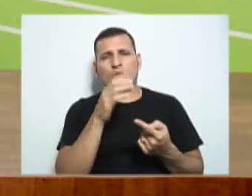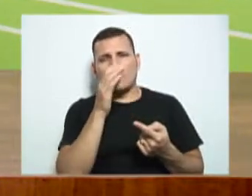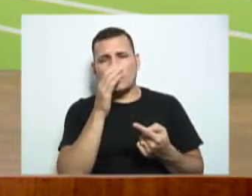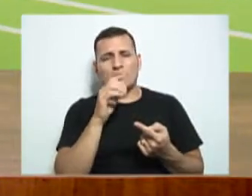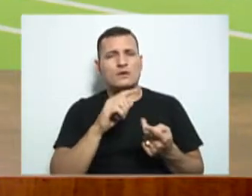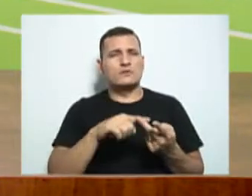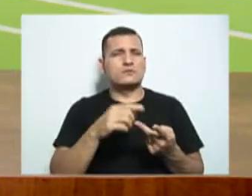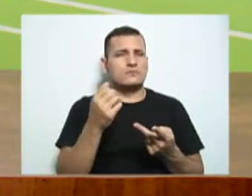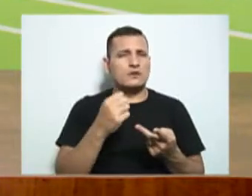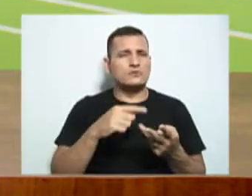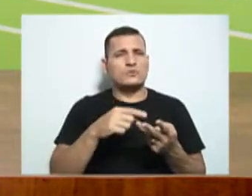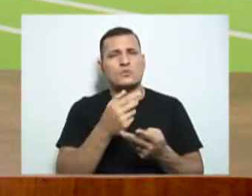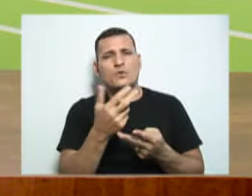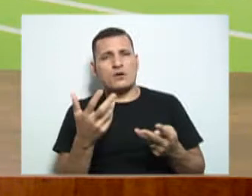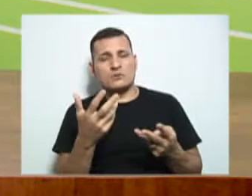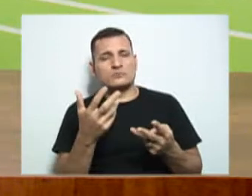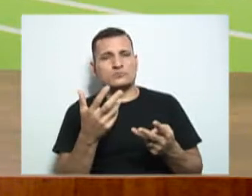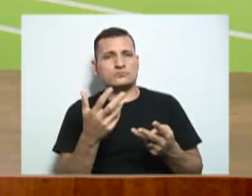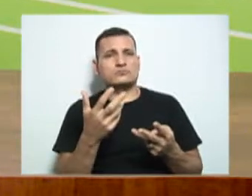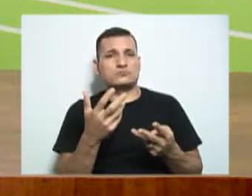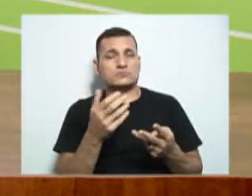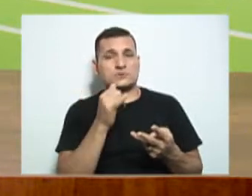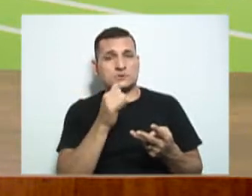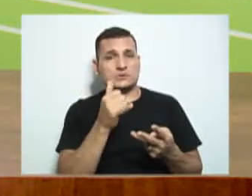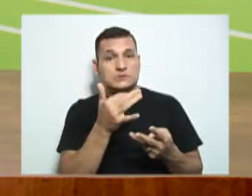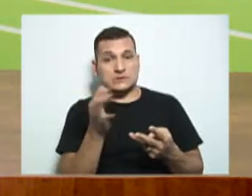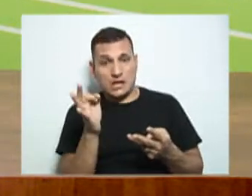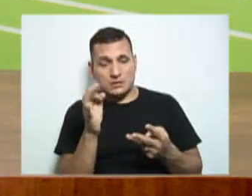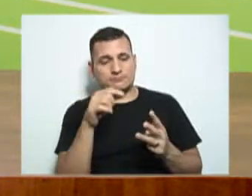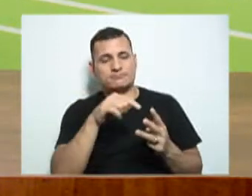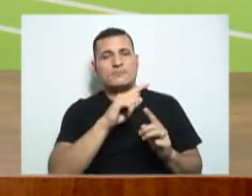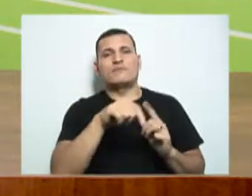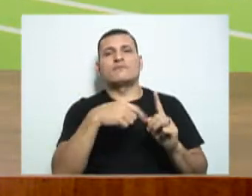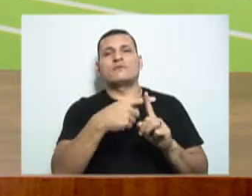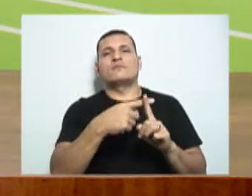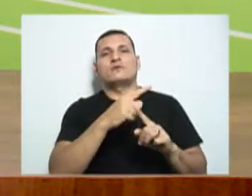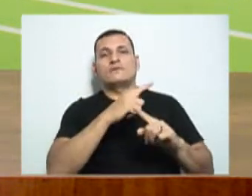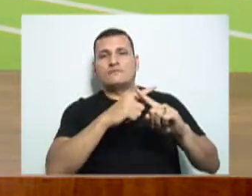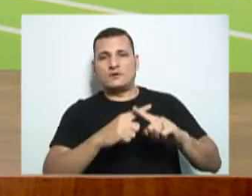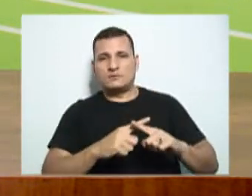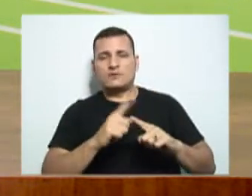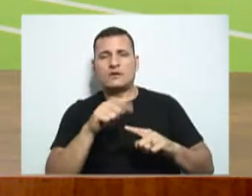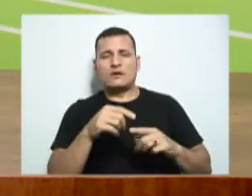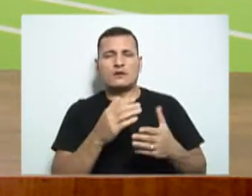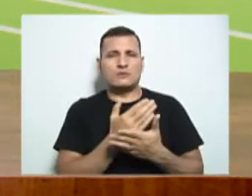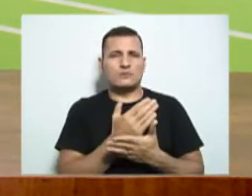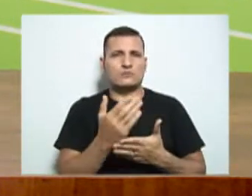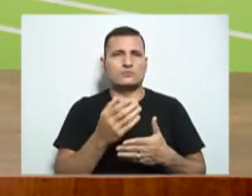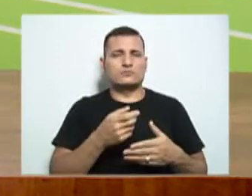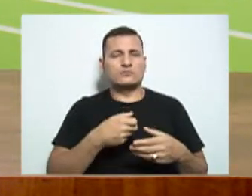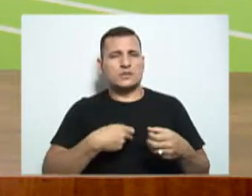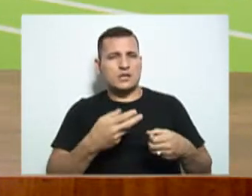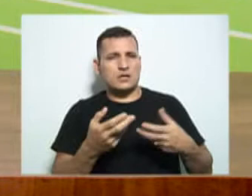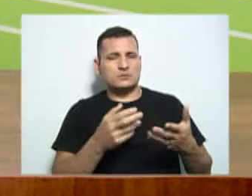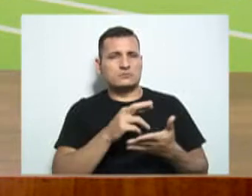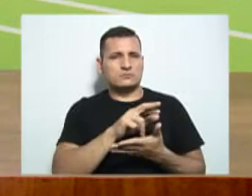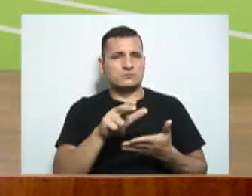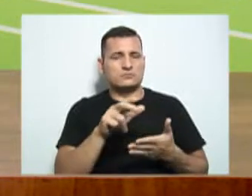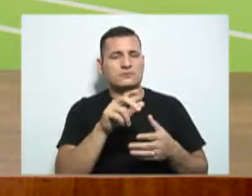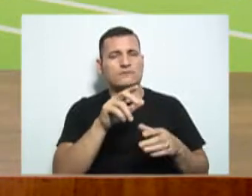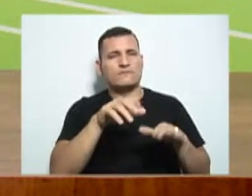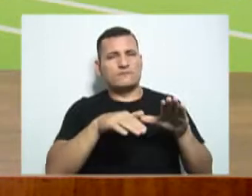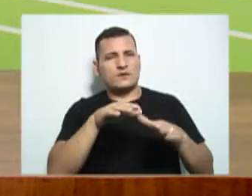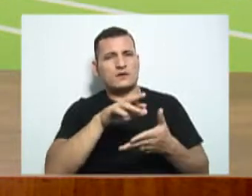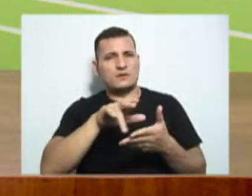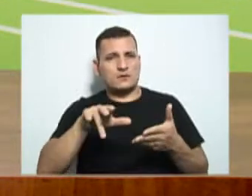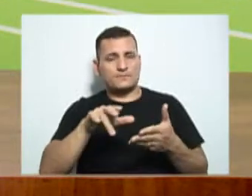produzir 10, vou ter que multiplicar isso por 10. Então, esses são alguns custos variáveis. Eu tenho outro, vamos